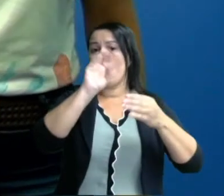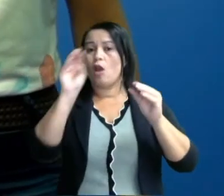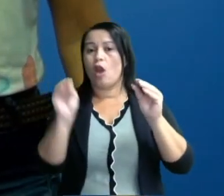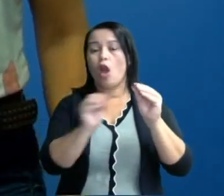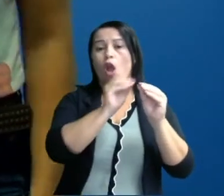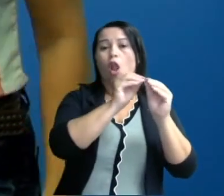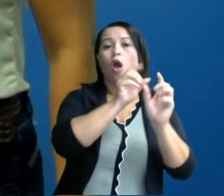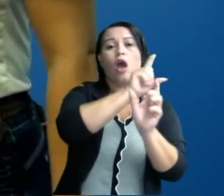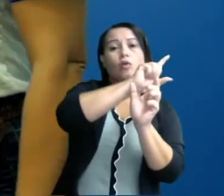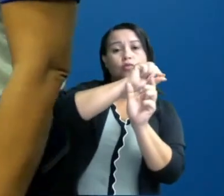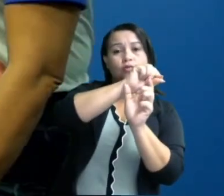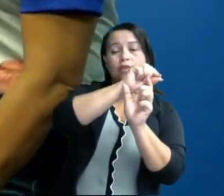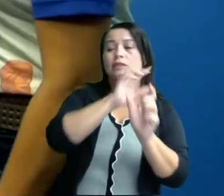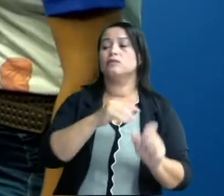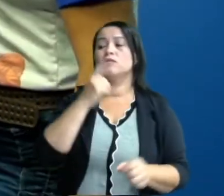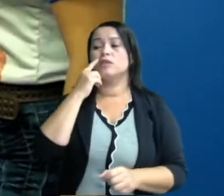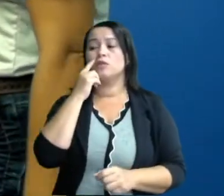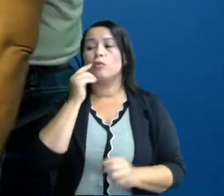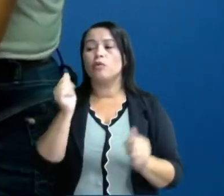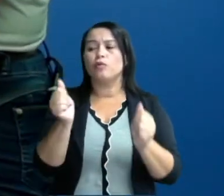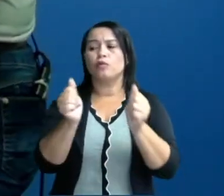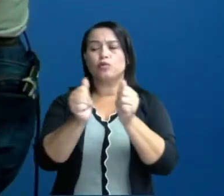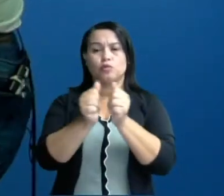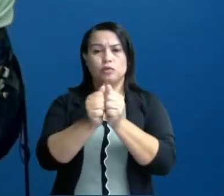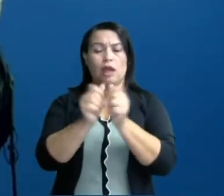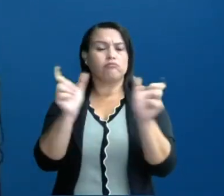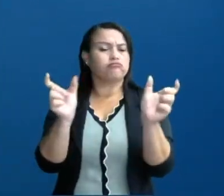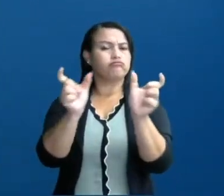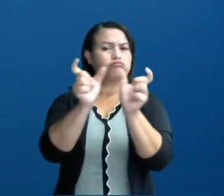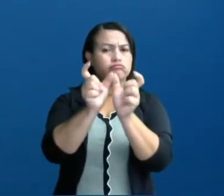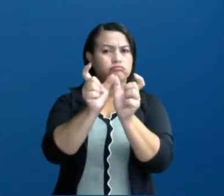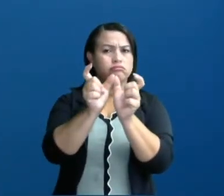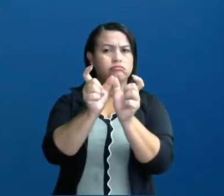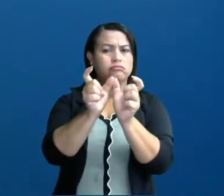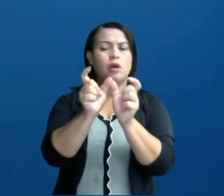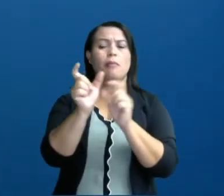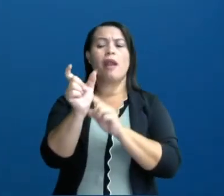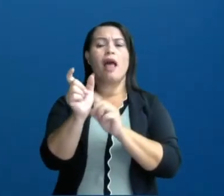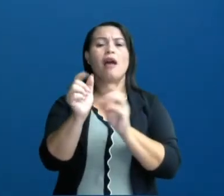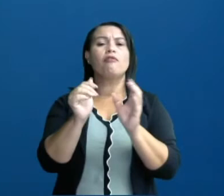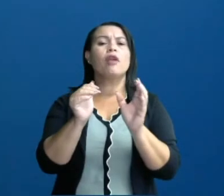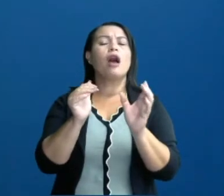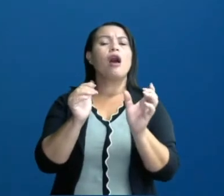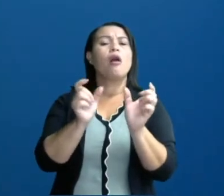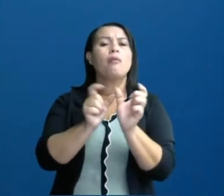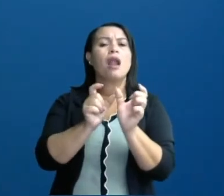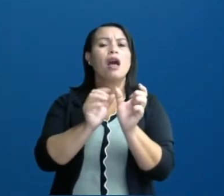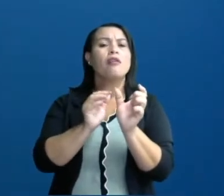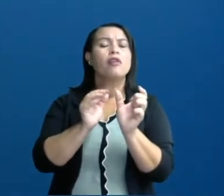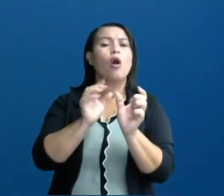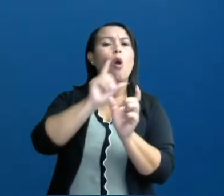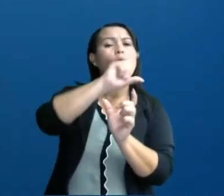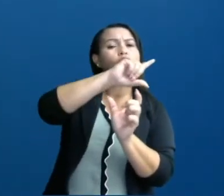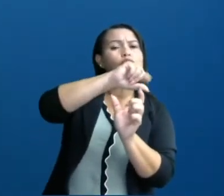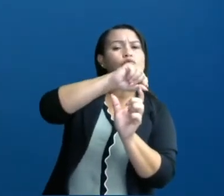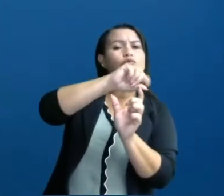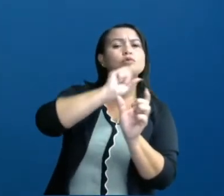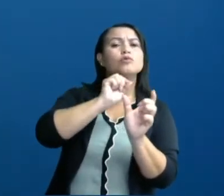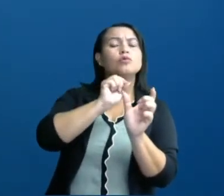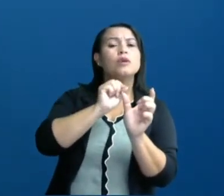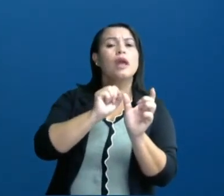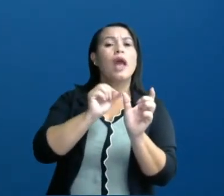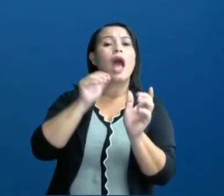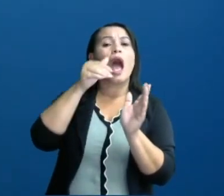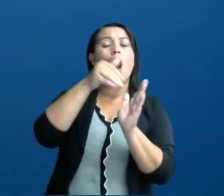sufixo. Na hora de juntar uma palavra com a terminação, ou seja, com o sufixo, é preciso que a